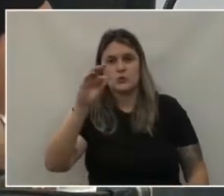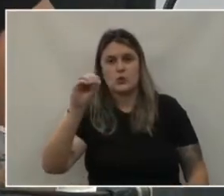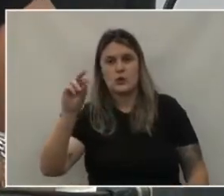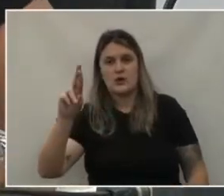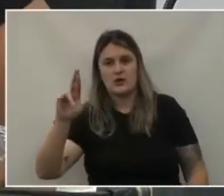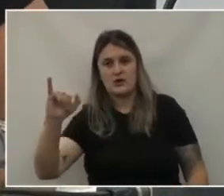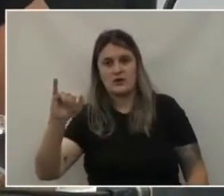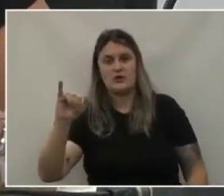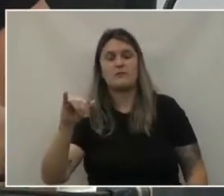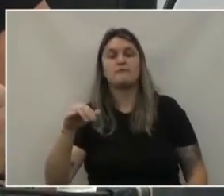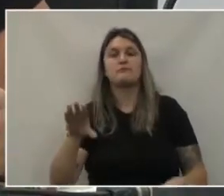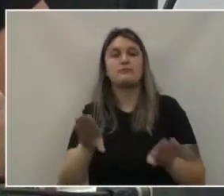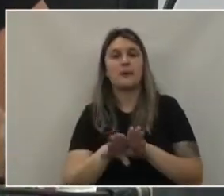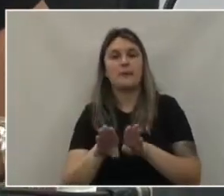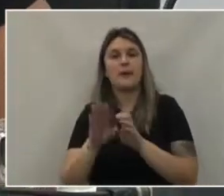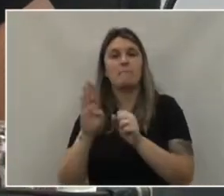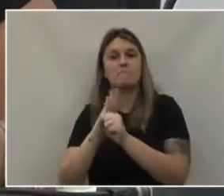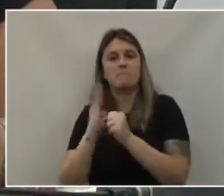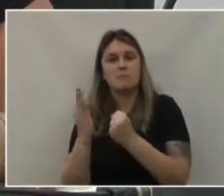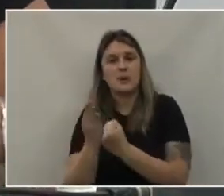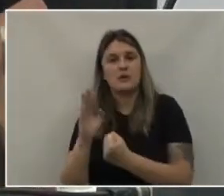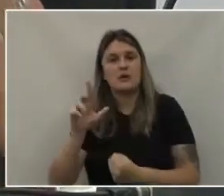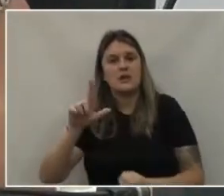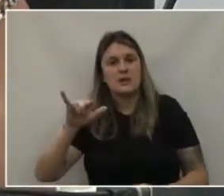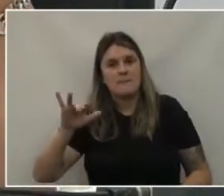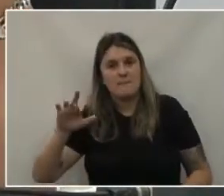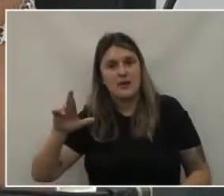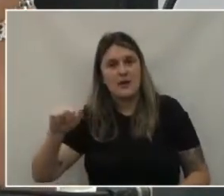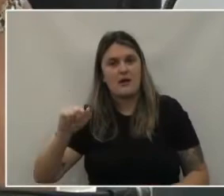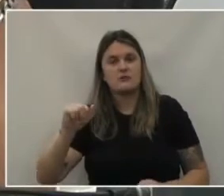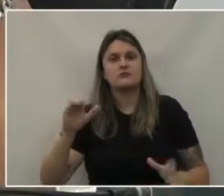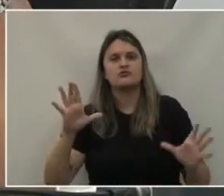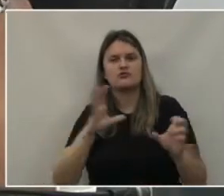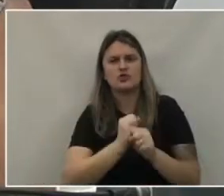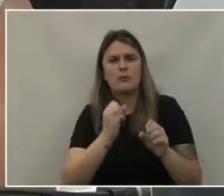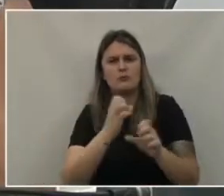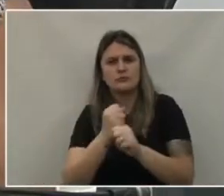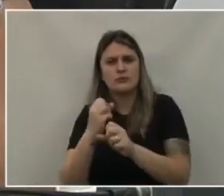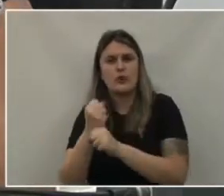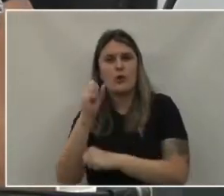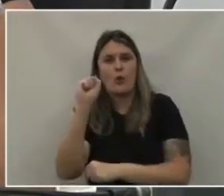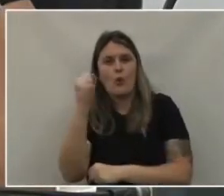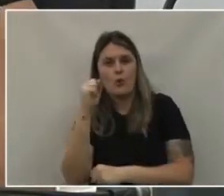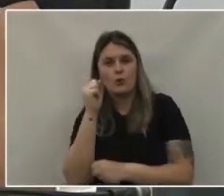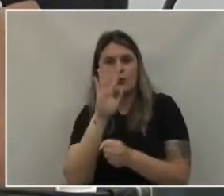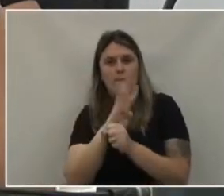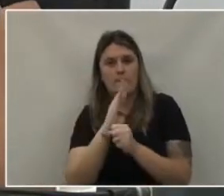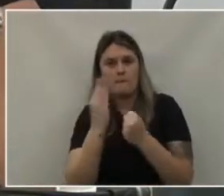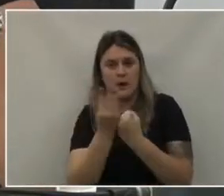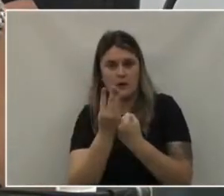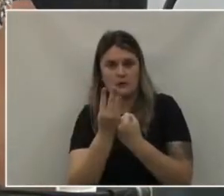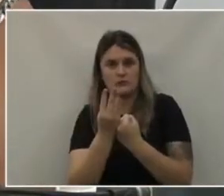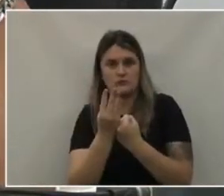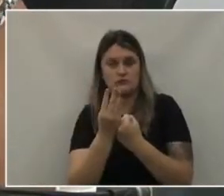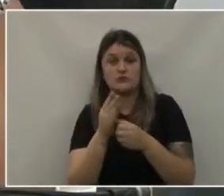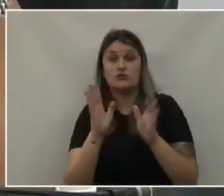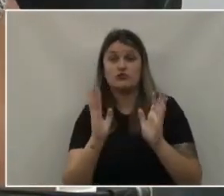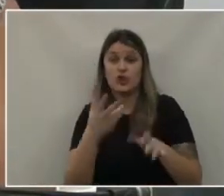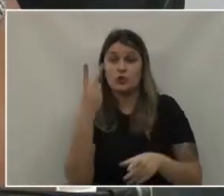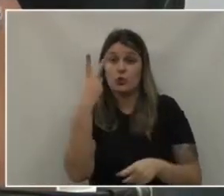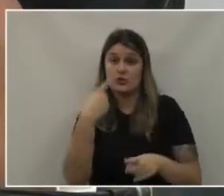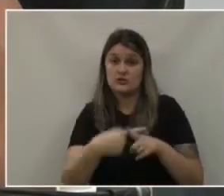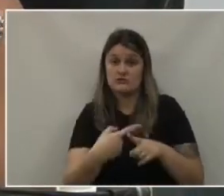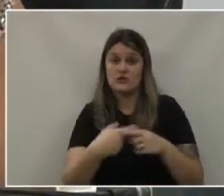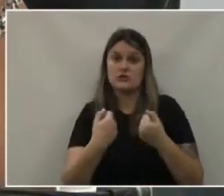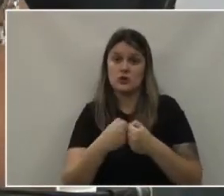fizemos o Limeira. E, no total, já estivemos em 8 bairros nessas 2 edições. Parceria